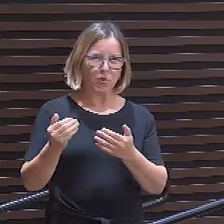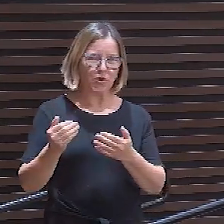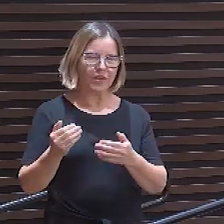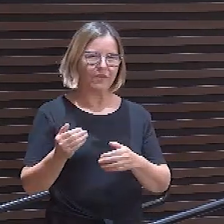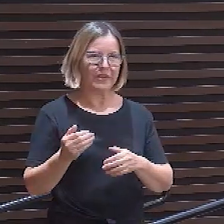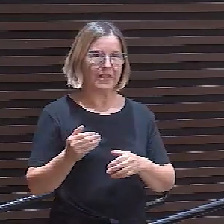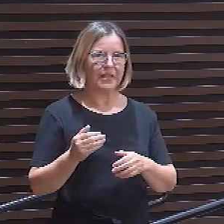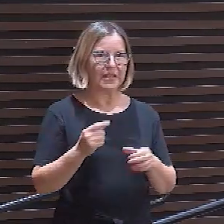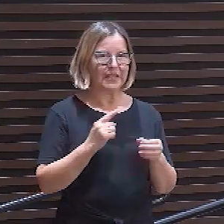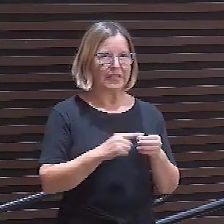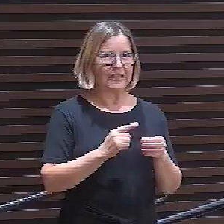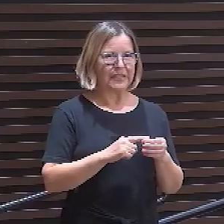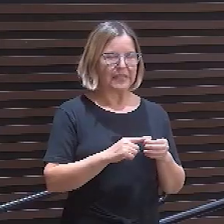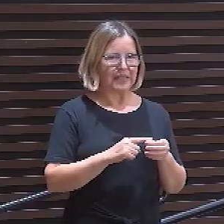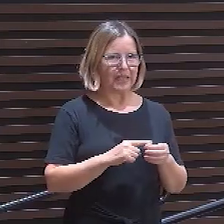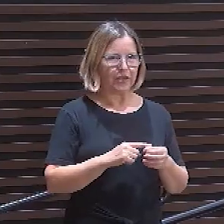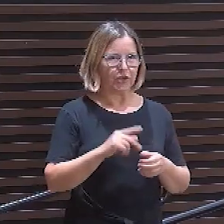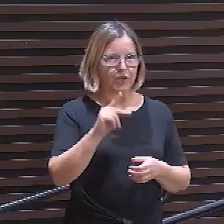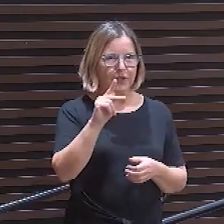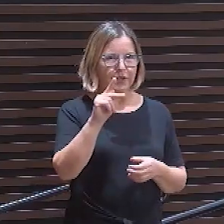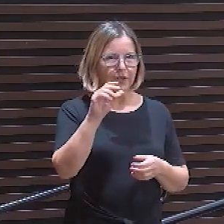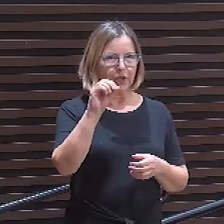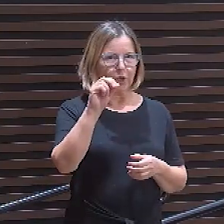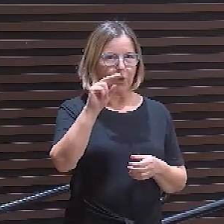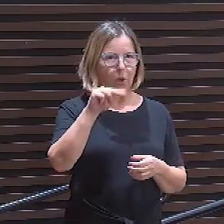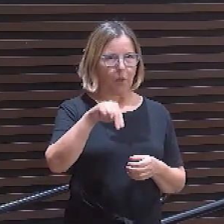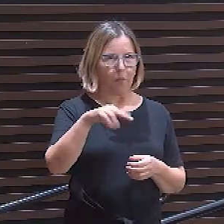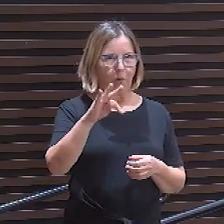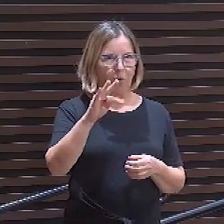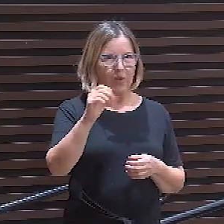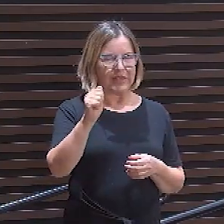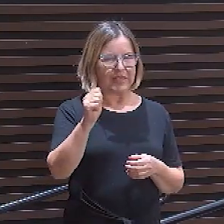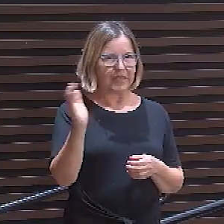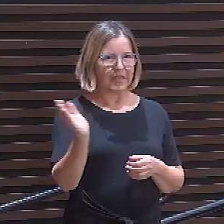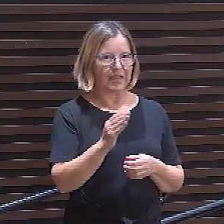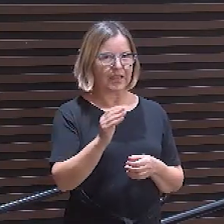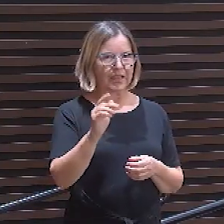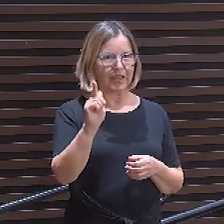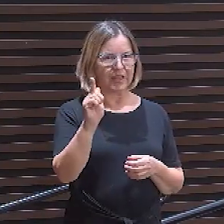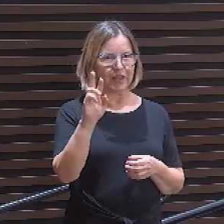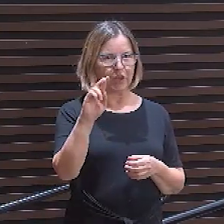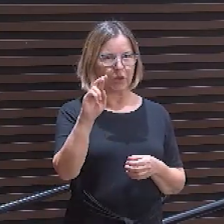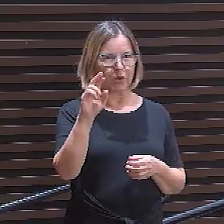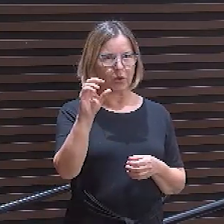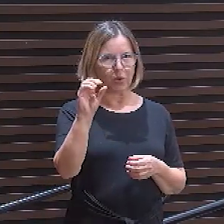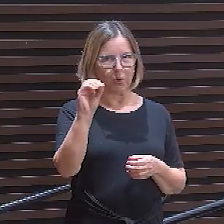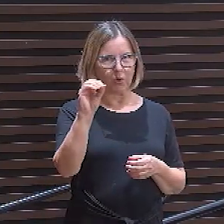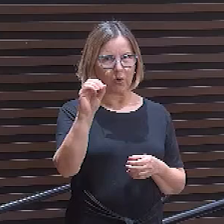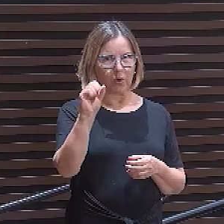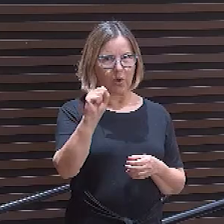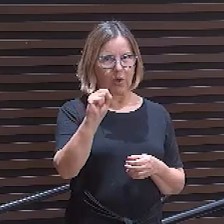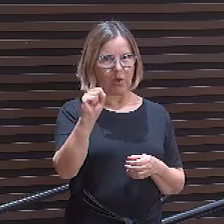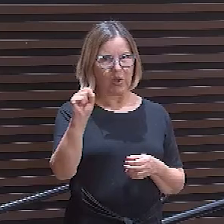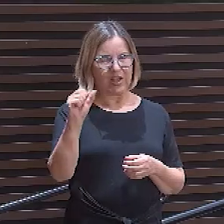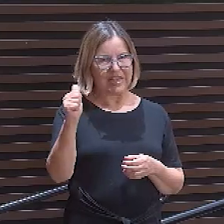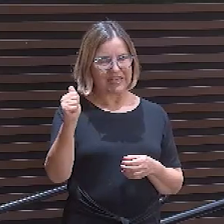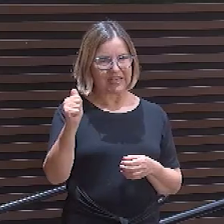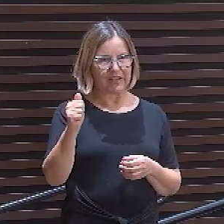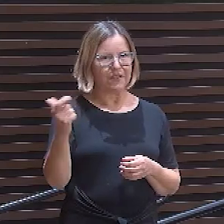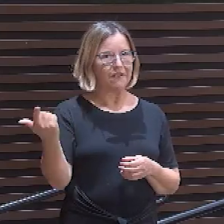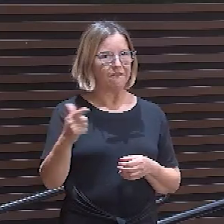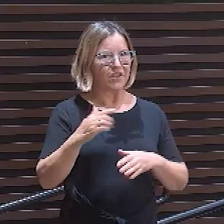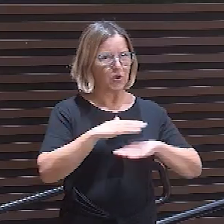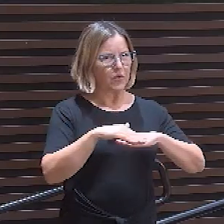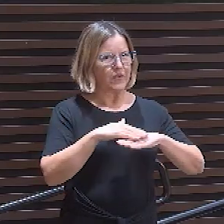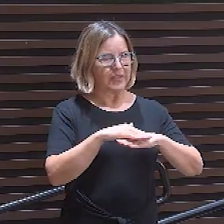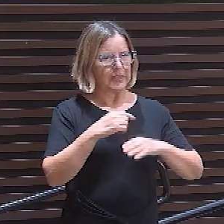comigo. Filho de família cristã, neto de pastor, veio conversar comigo.